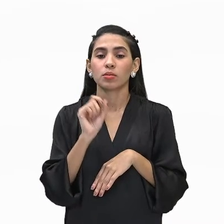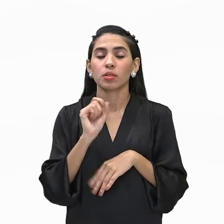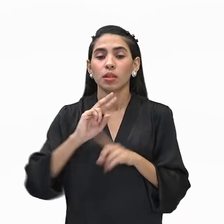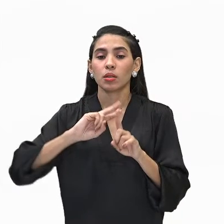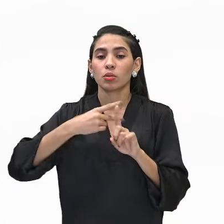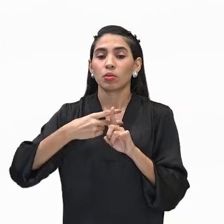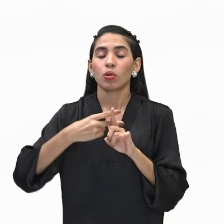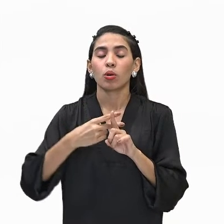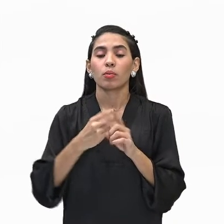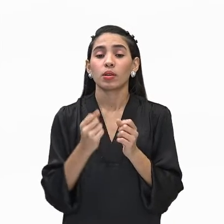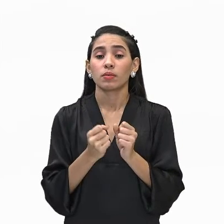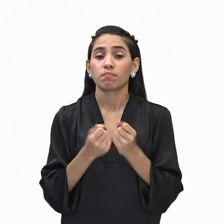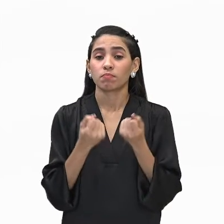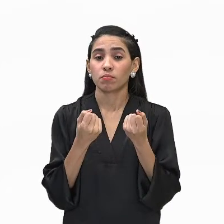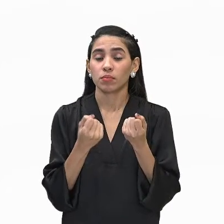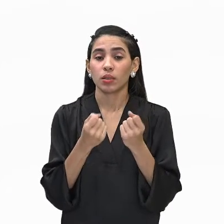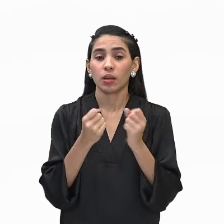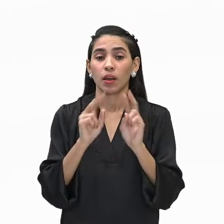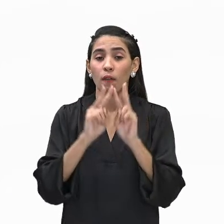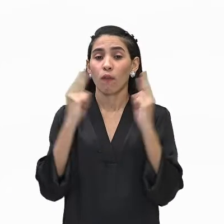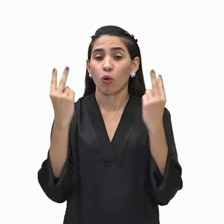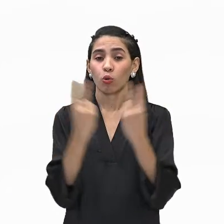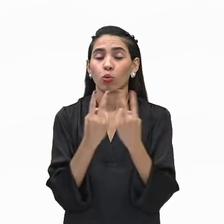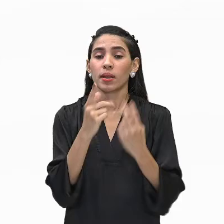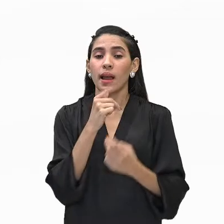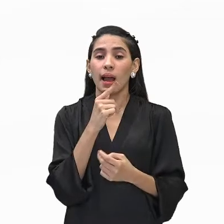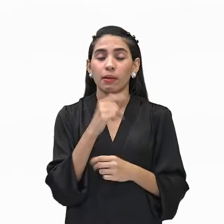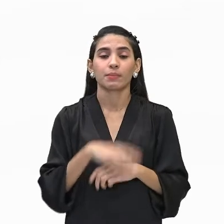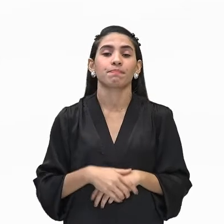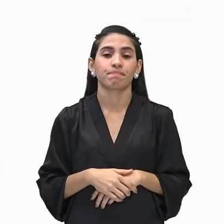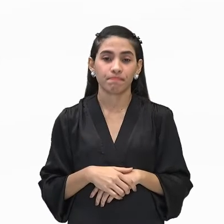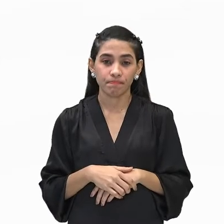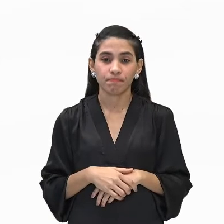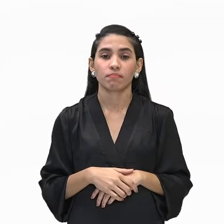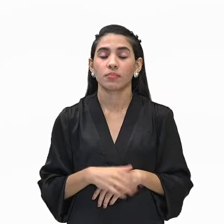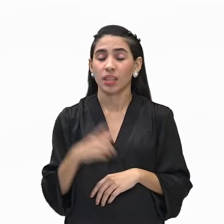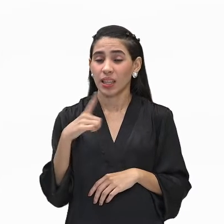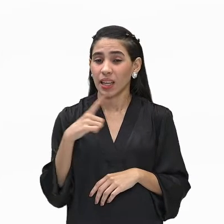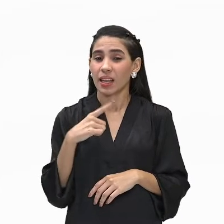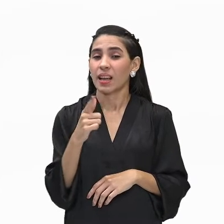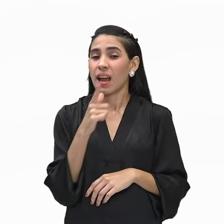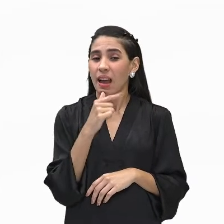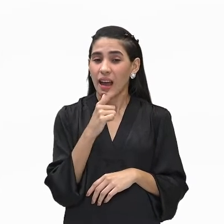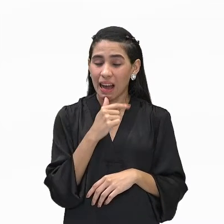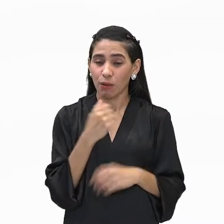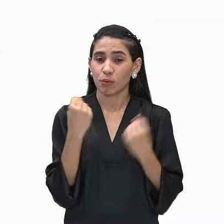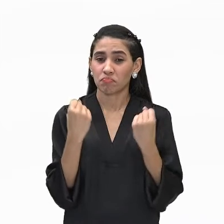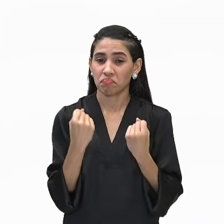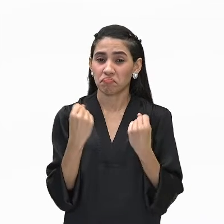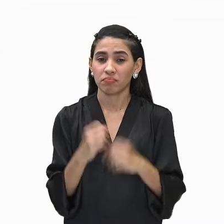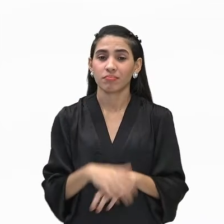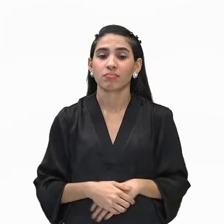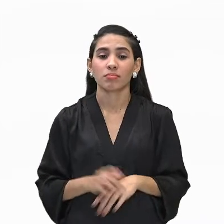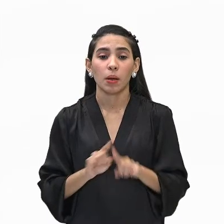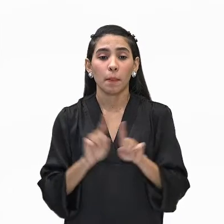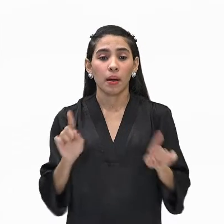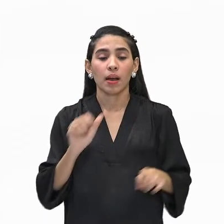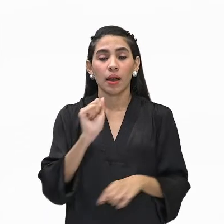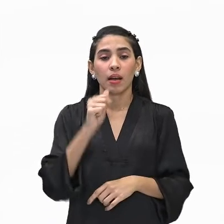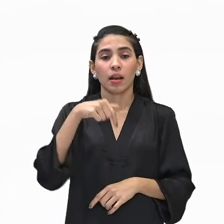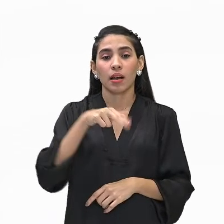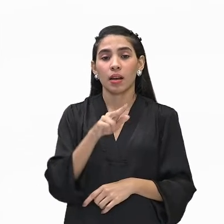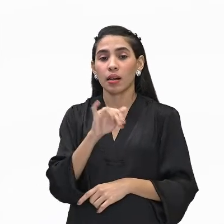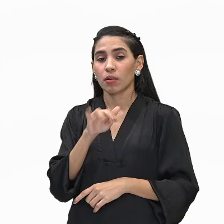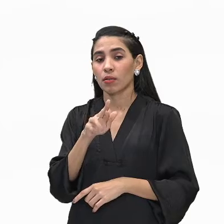seu volume de água. Então, a gente tem muita água. Mas esse aquífero, né,